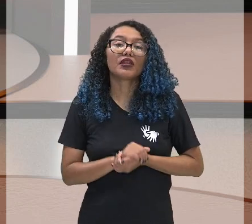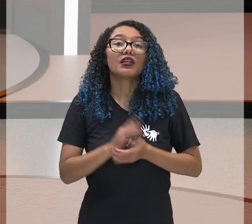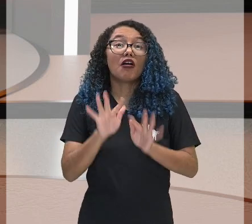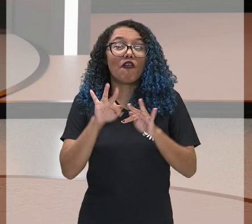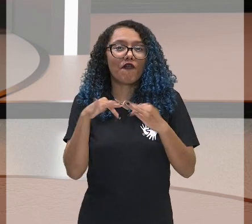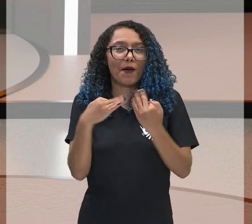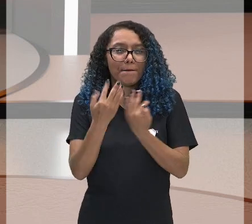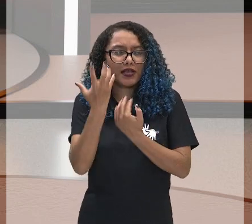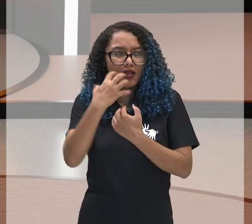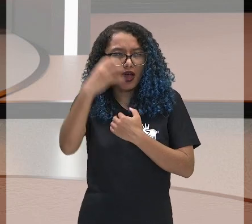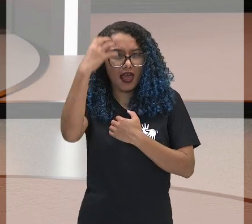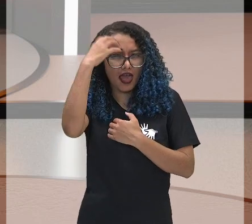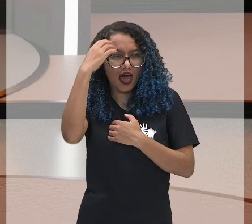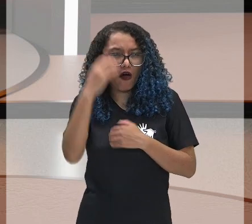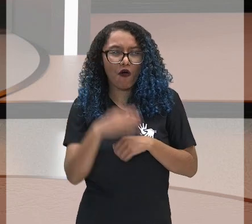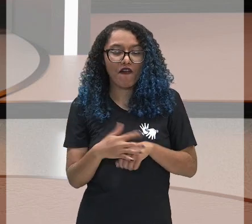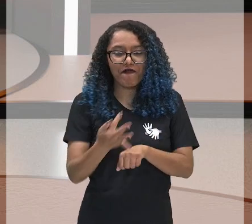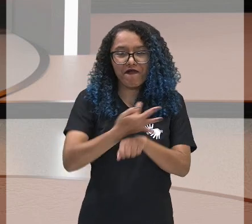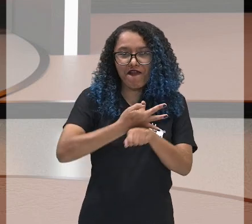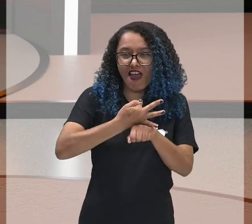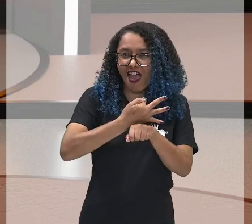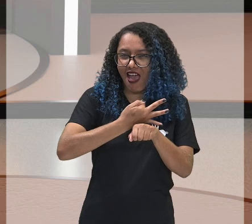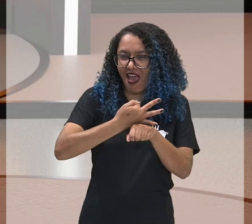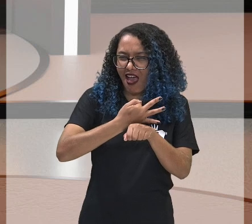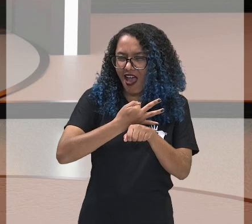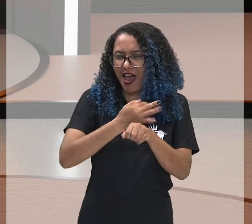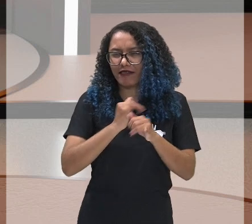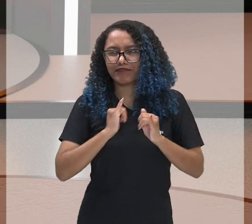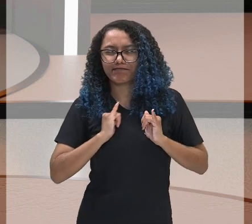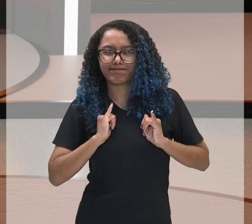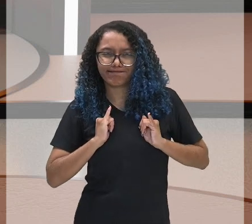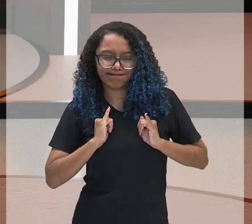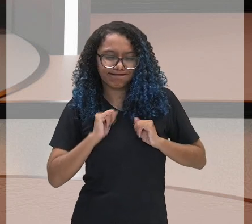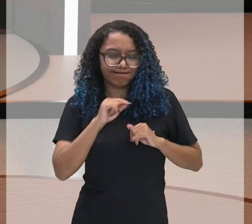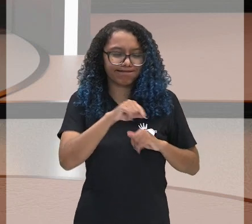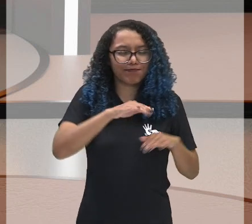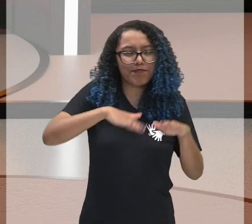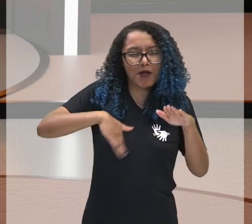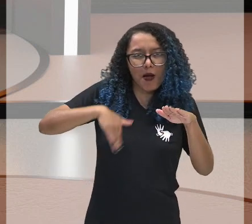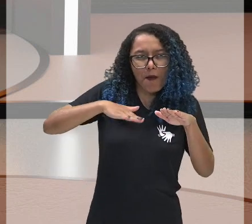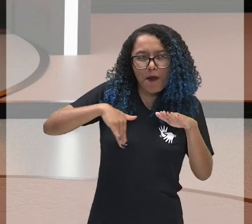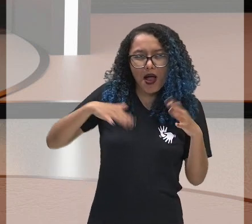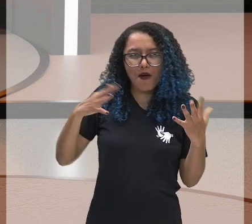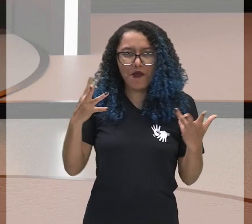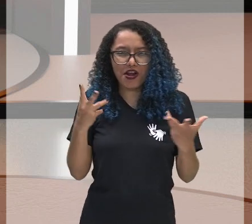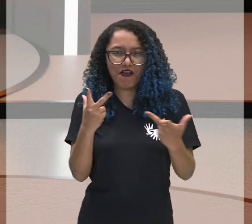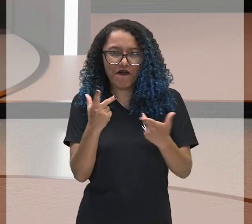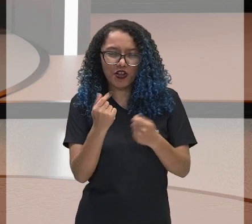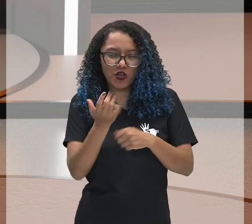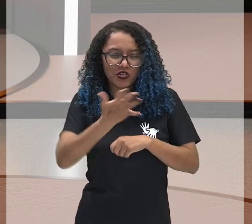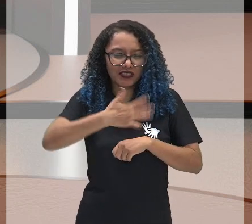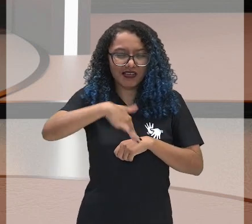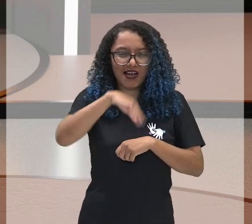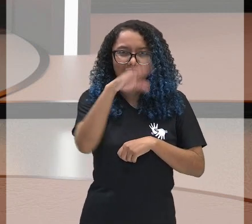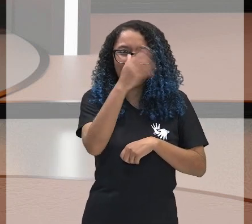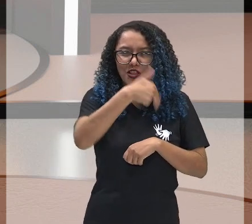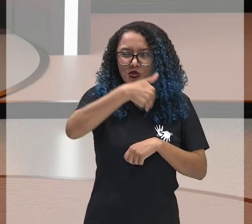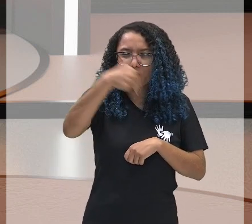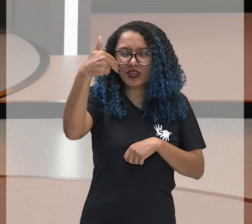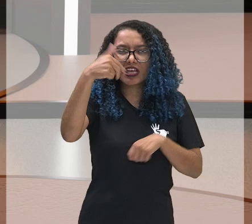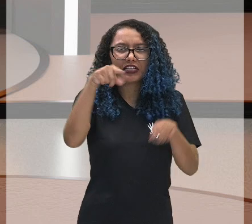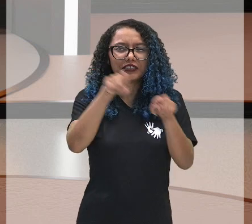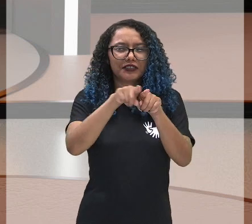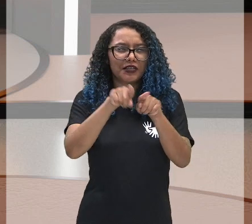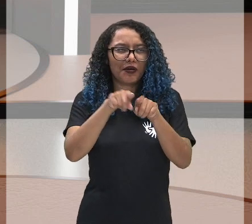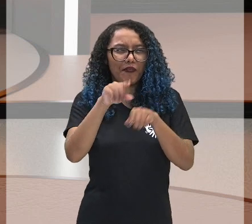passar férias, tá, gente? Ela não veio pensando que aqui ele ia encontrar praias paradisíacas, um litoral vasto do Nordeste também ali do